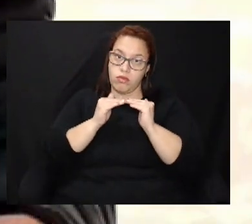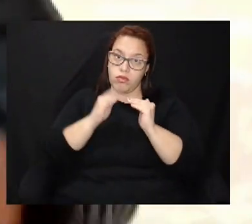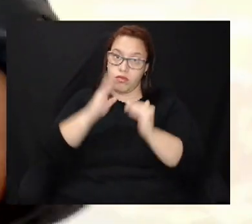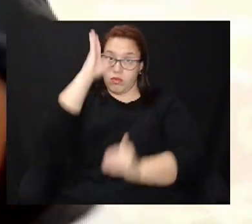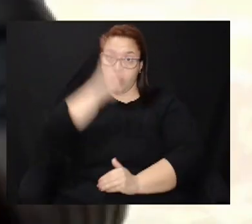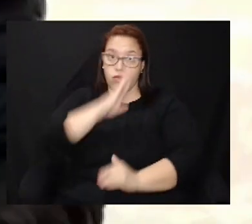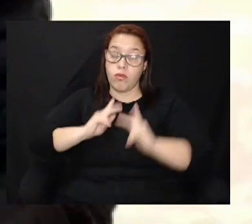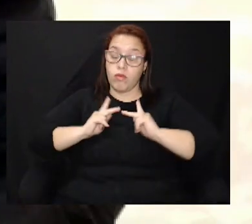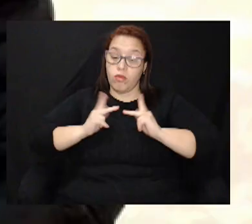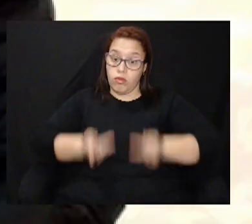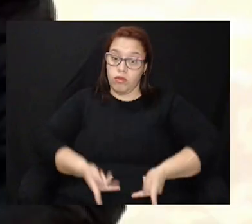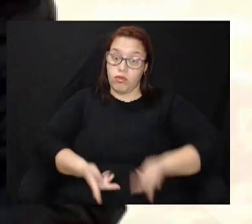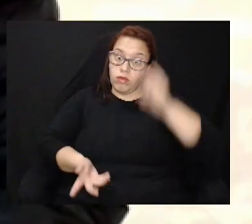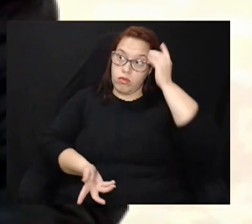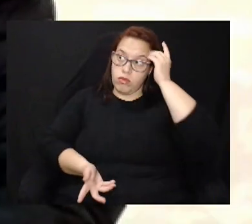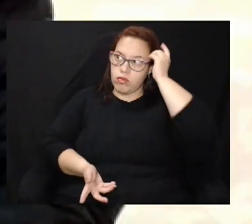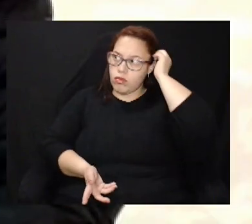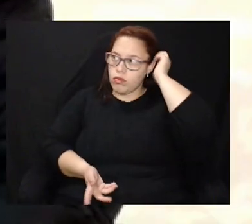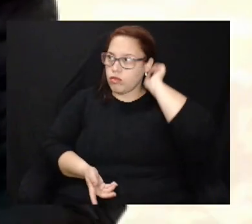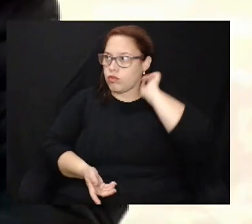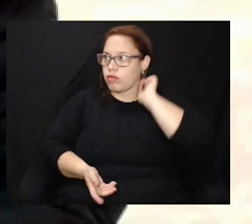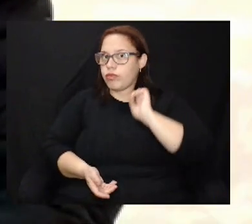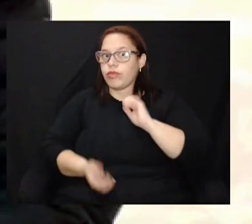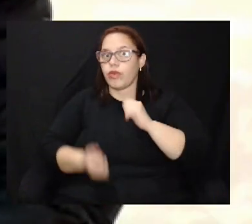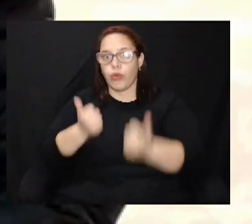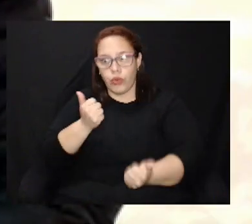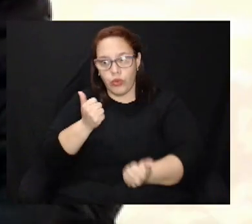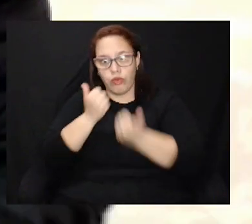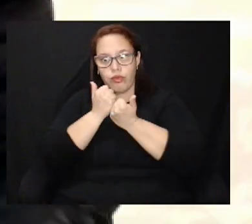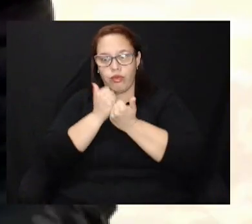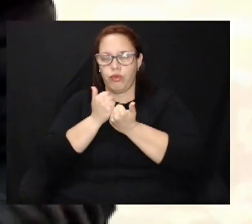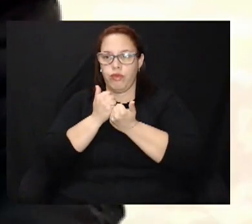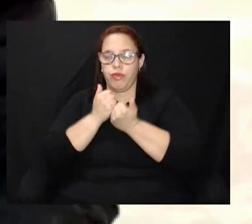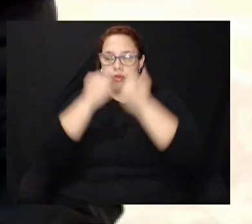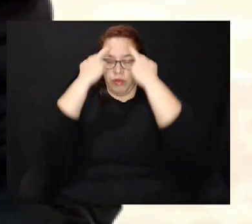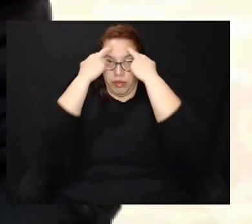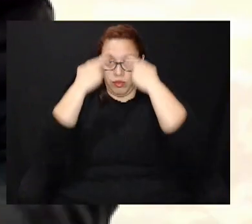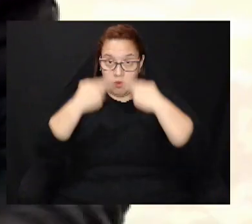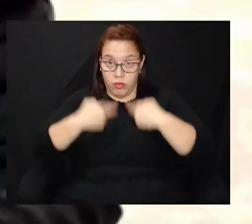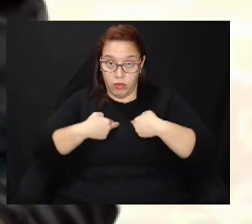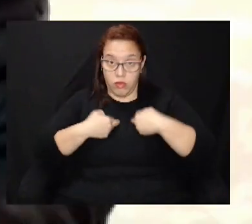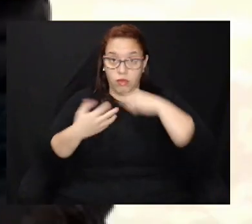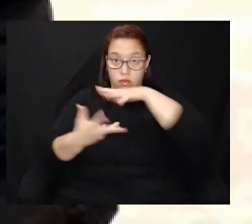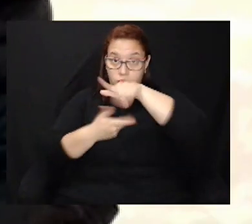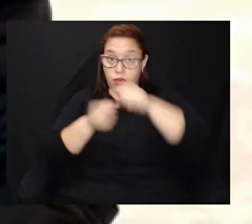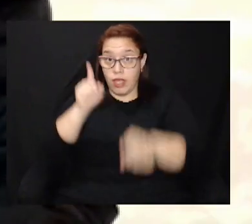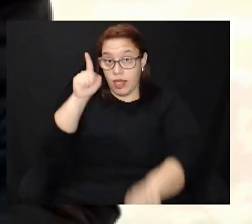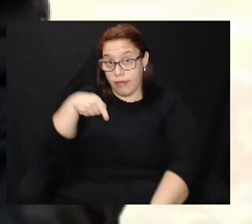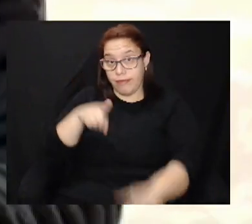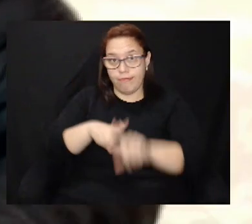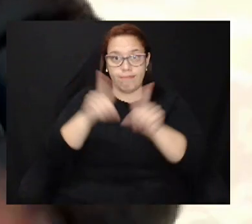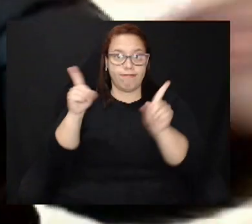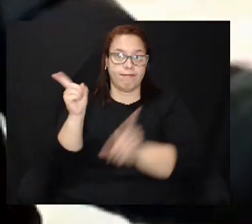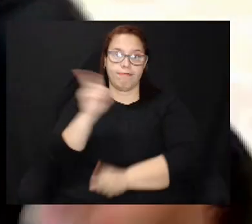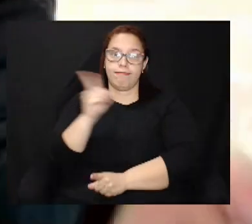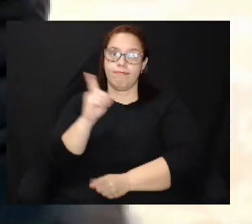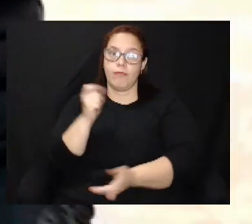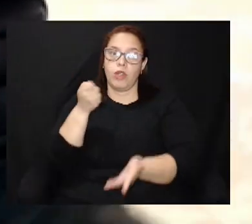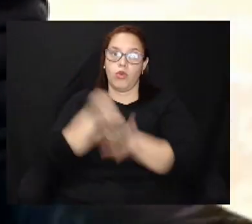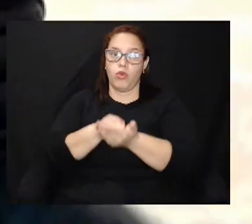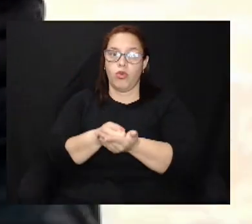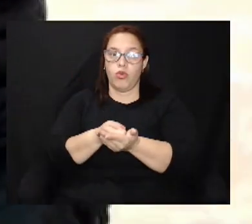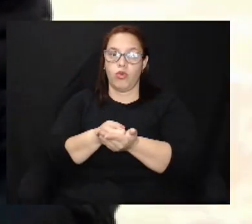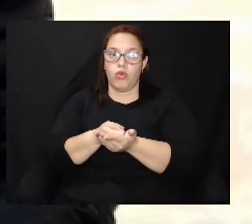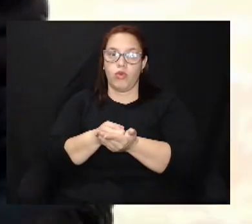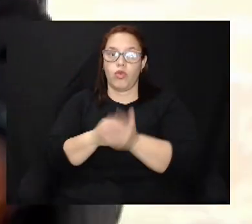É o que eu defendo, é responsabilidade mundial, mas não ao custo local, ao custo global, ao